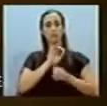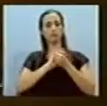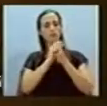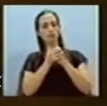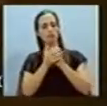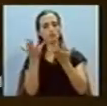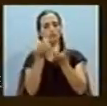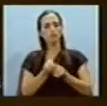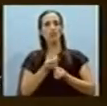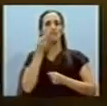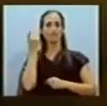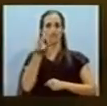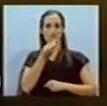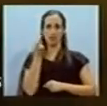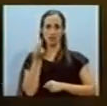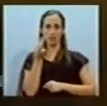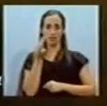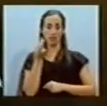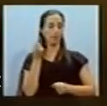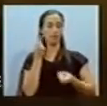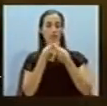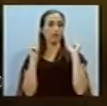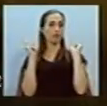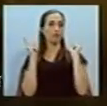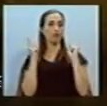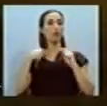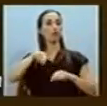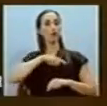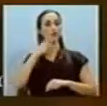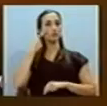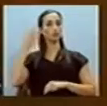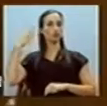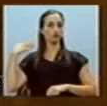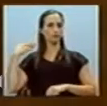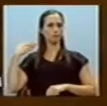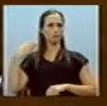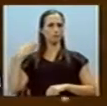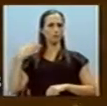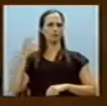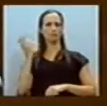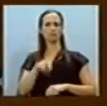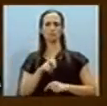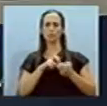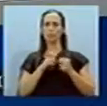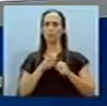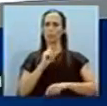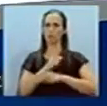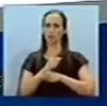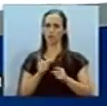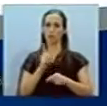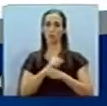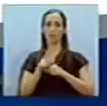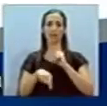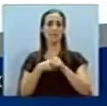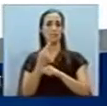vida, contrastando por inteiro com aquele Vênus que nós conhecemos. Qual é o problema deste tipo de modelos? É que parte sempre de uma série de pressupostos,